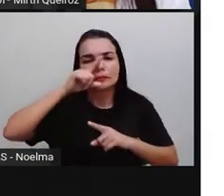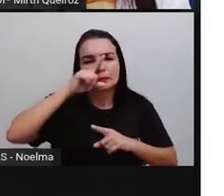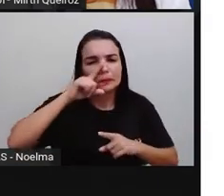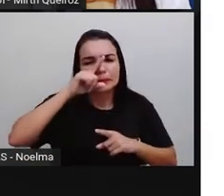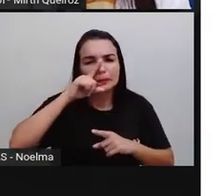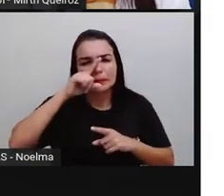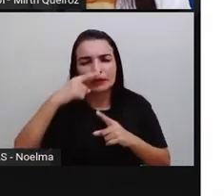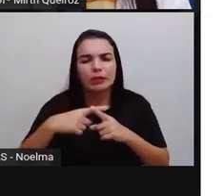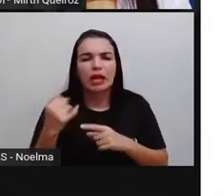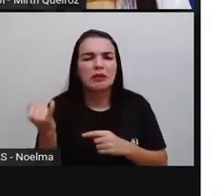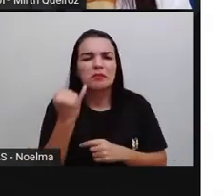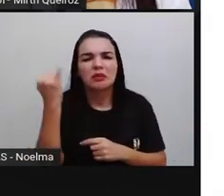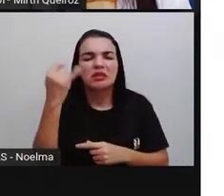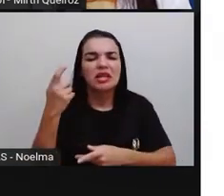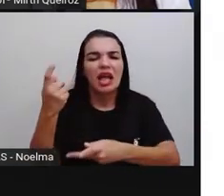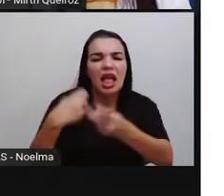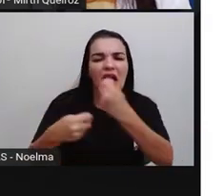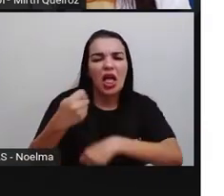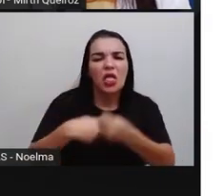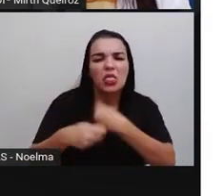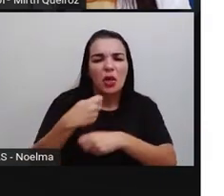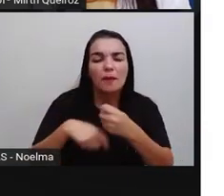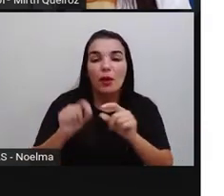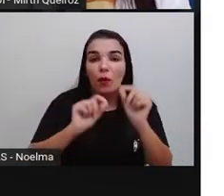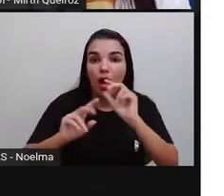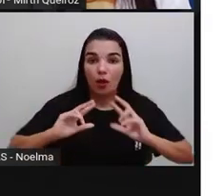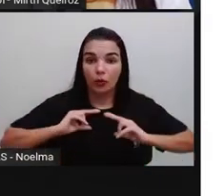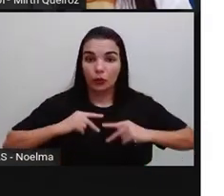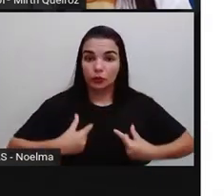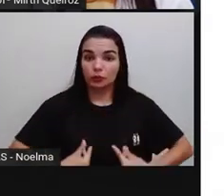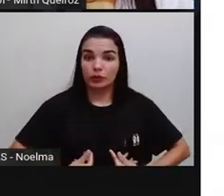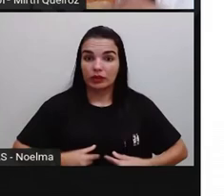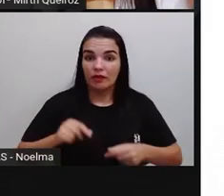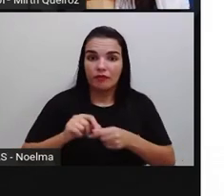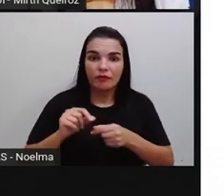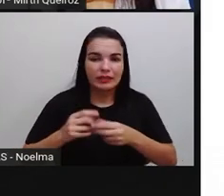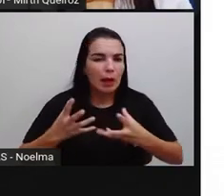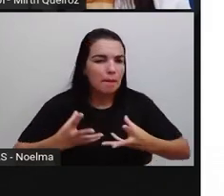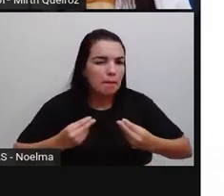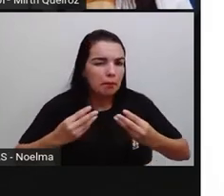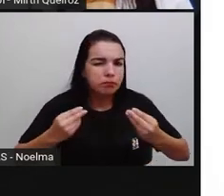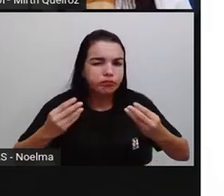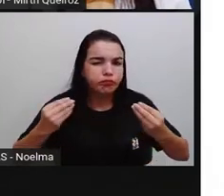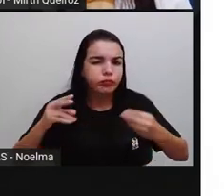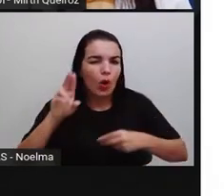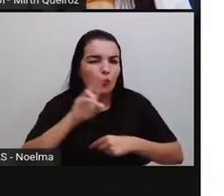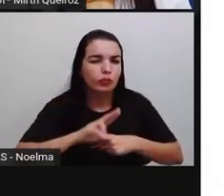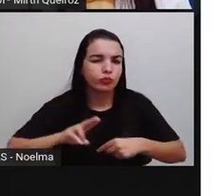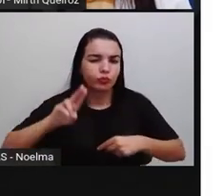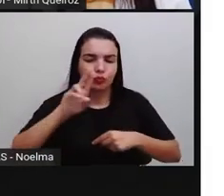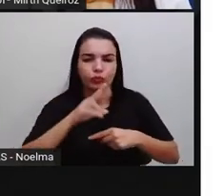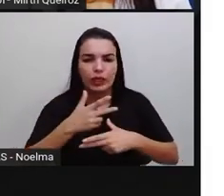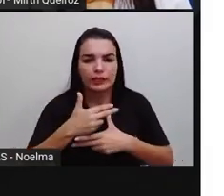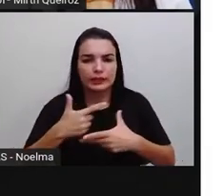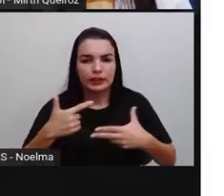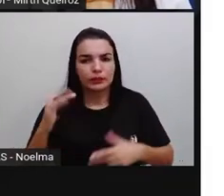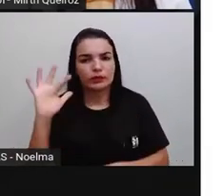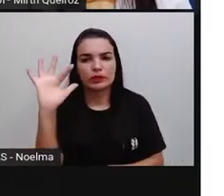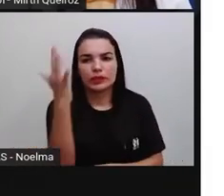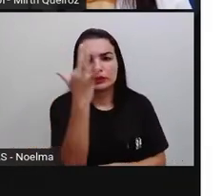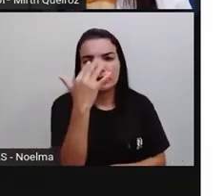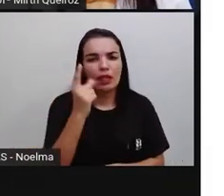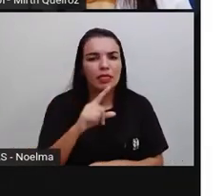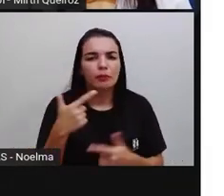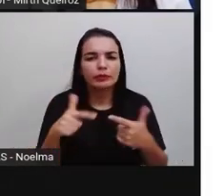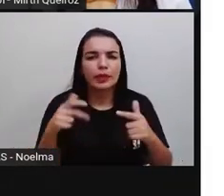importância econômica, os humanos fazem uso exacerbado, né? Ou seja, exagerado aí dos recursos naturais e não